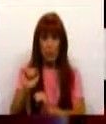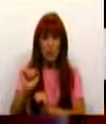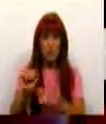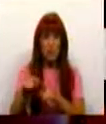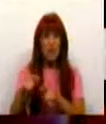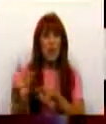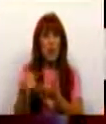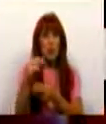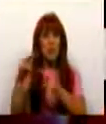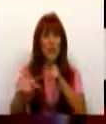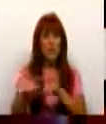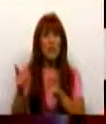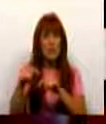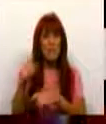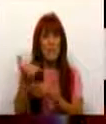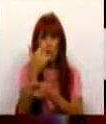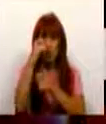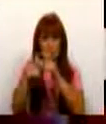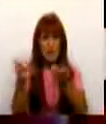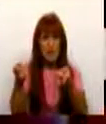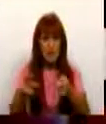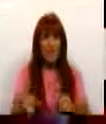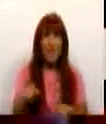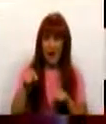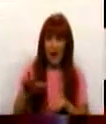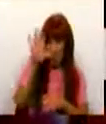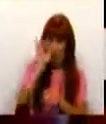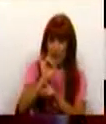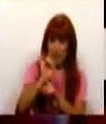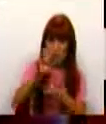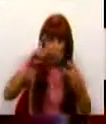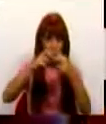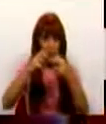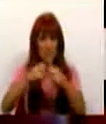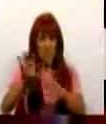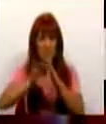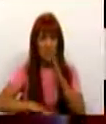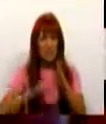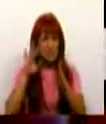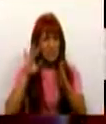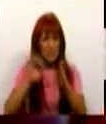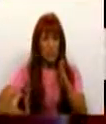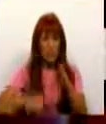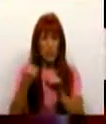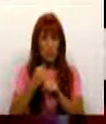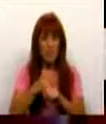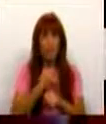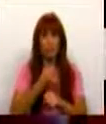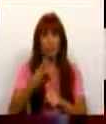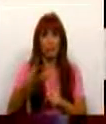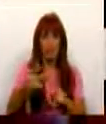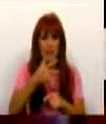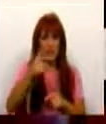gestionária de recursos financeiros e também de recursos humanos. É com este Governo que o problema da precariedade dos vínculos de muitas centenas